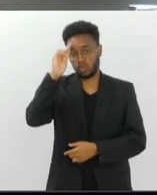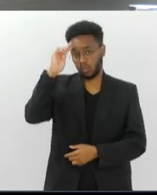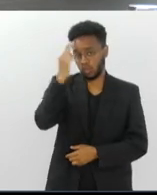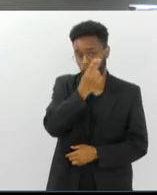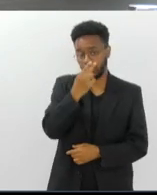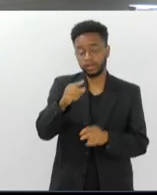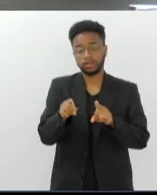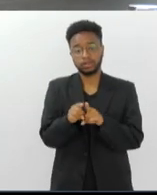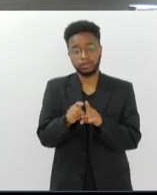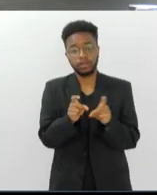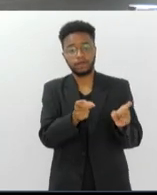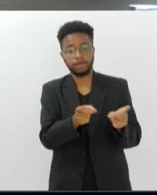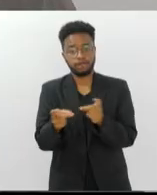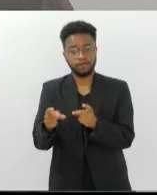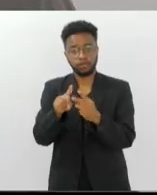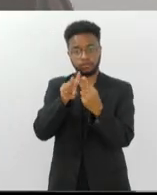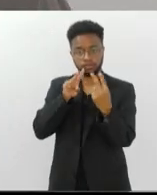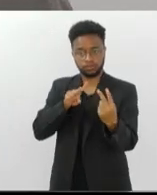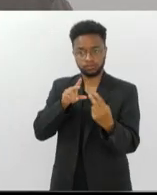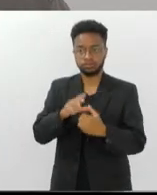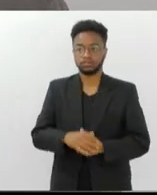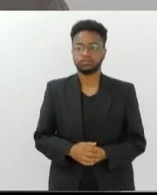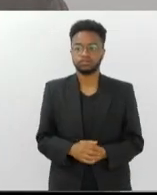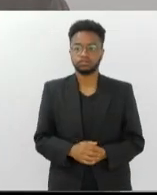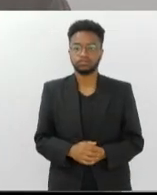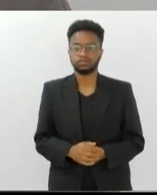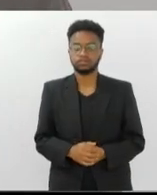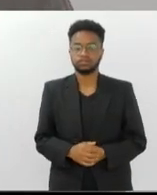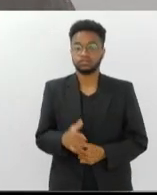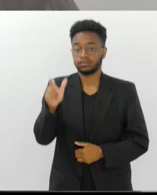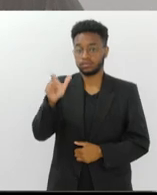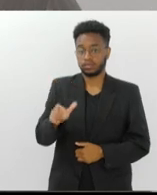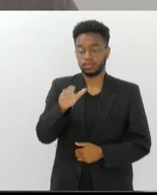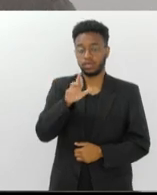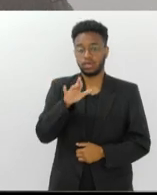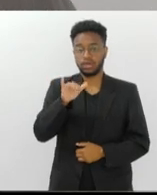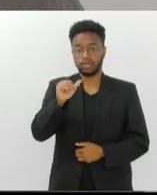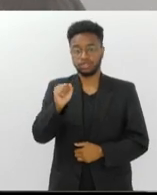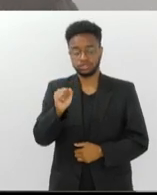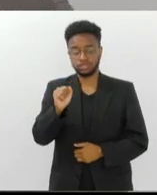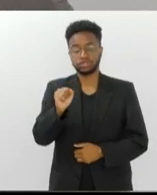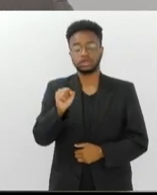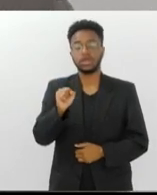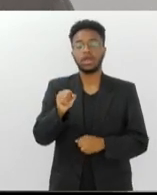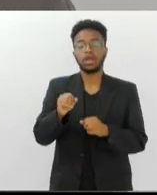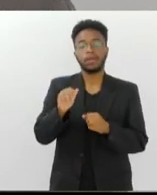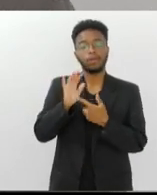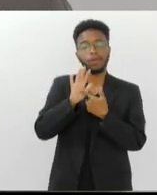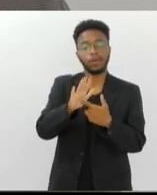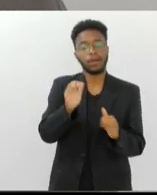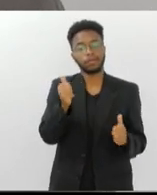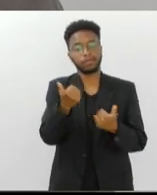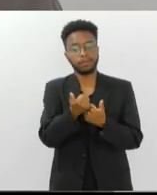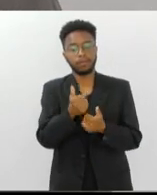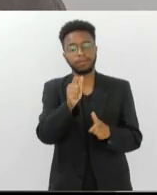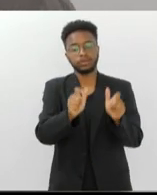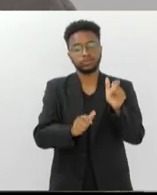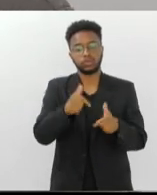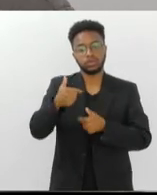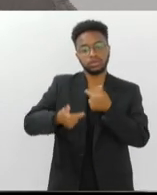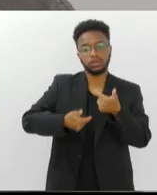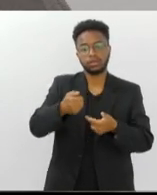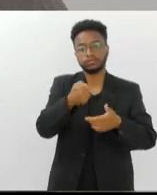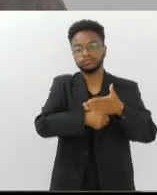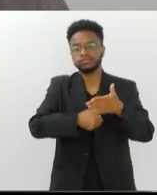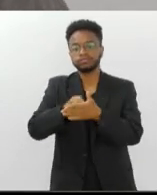o comércio eletrônico. O chamamento que o Christian faz no sentido de apoiar a luta dos trabalhadores da Amazon, ele